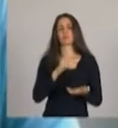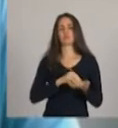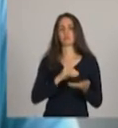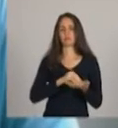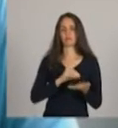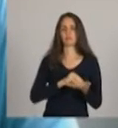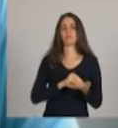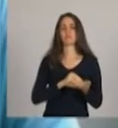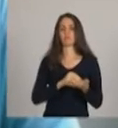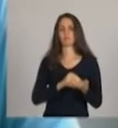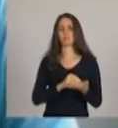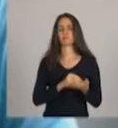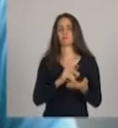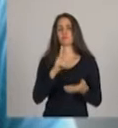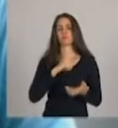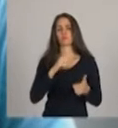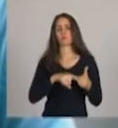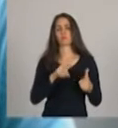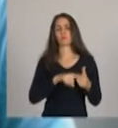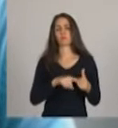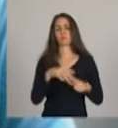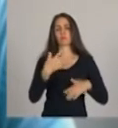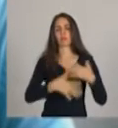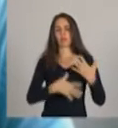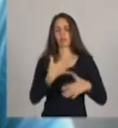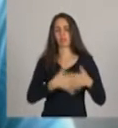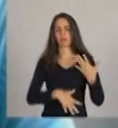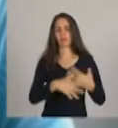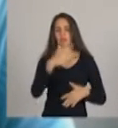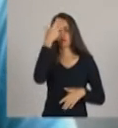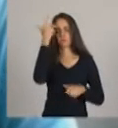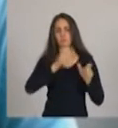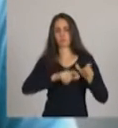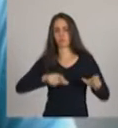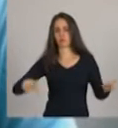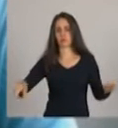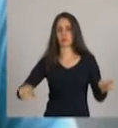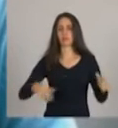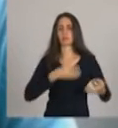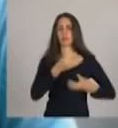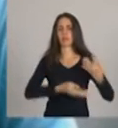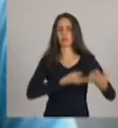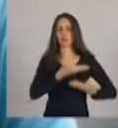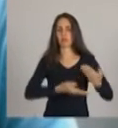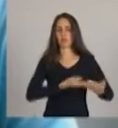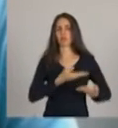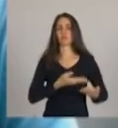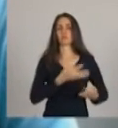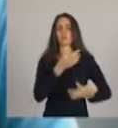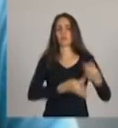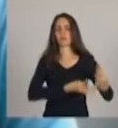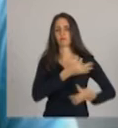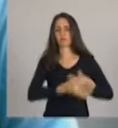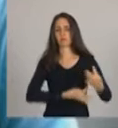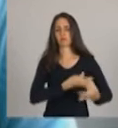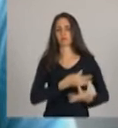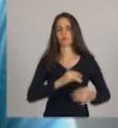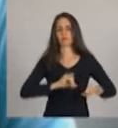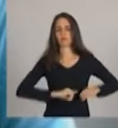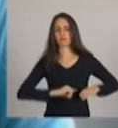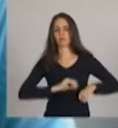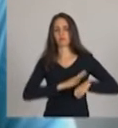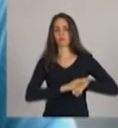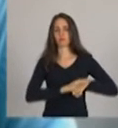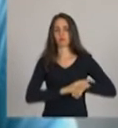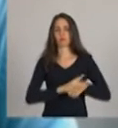com dificuldades e isso está atrapalhando o tratamento de inúmeros e inúmeros e inúmeros pacientes que sofrem dessas